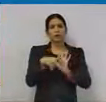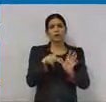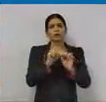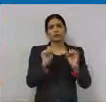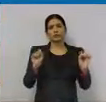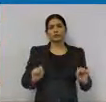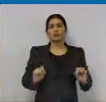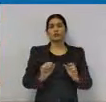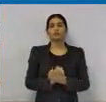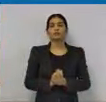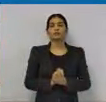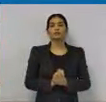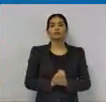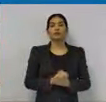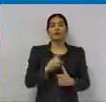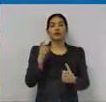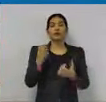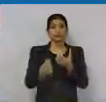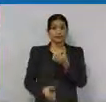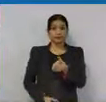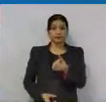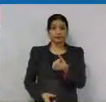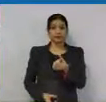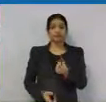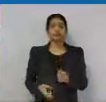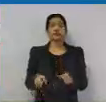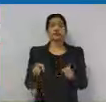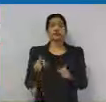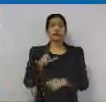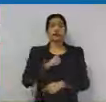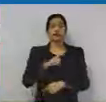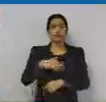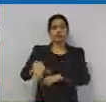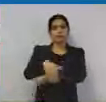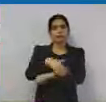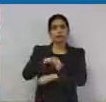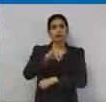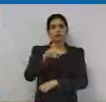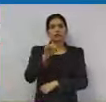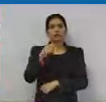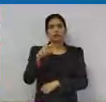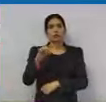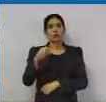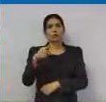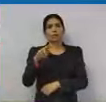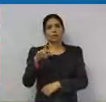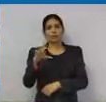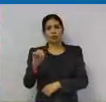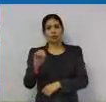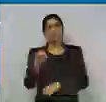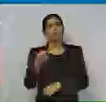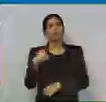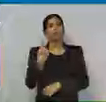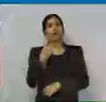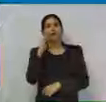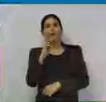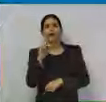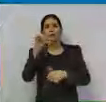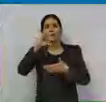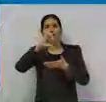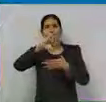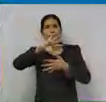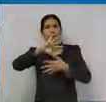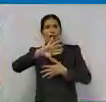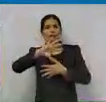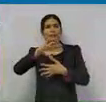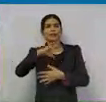6. A implantação da adutora João Paulo II na zona de expansão. Como vocês podem ver no mapa, esse trecho